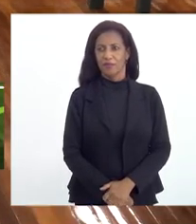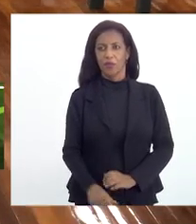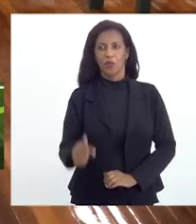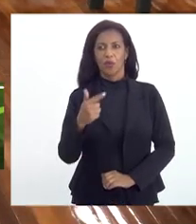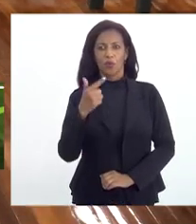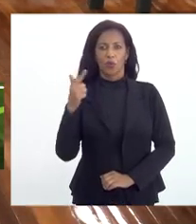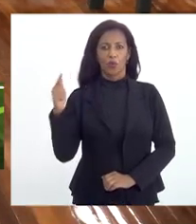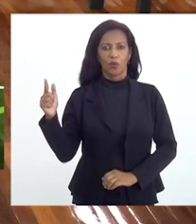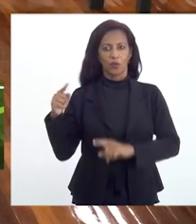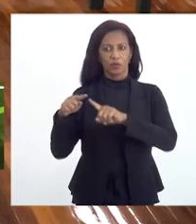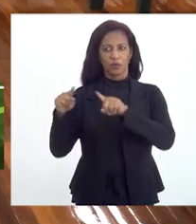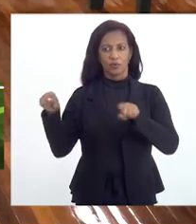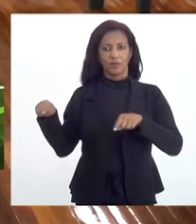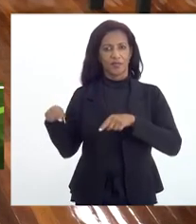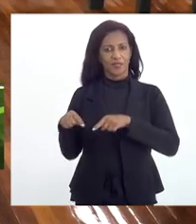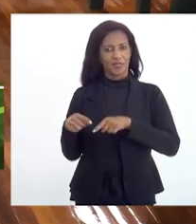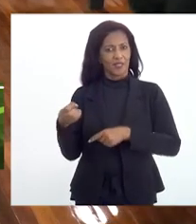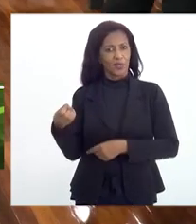Muito bacana, né?